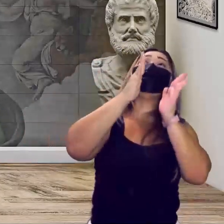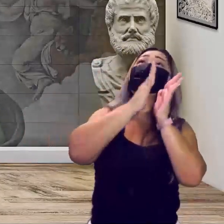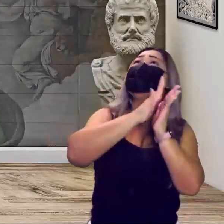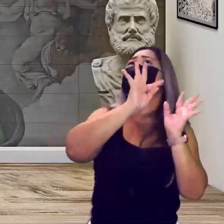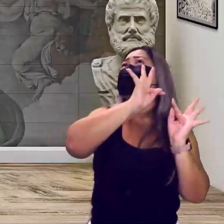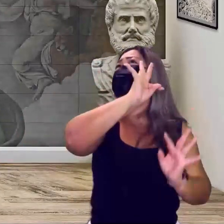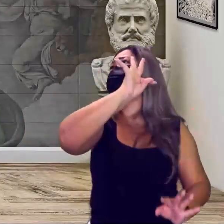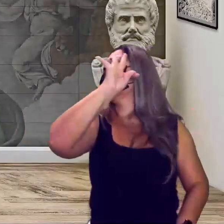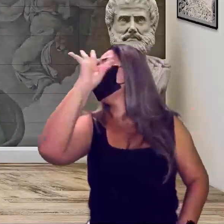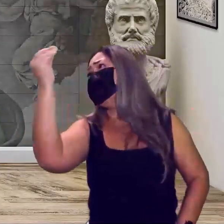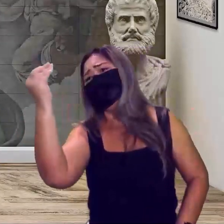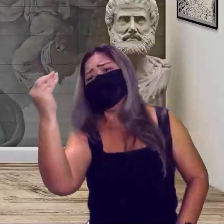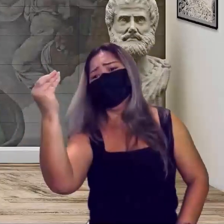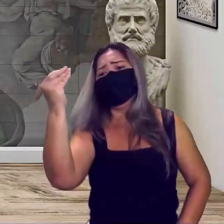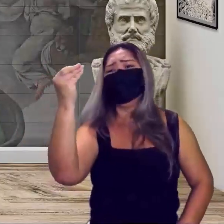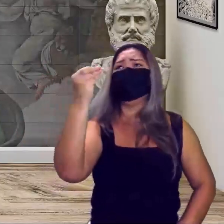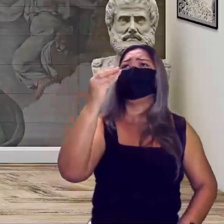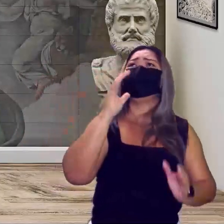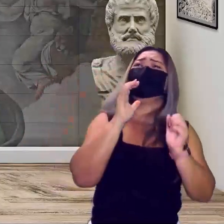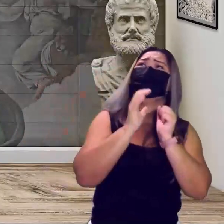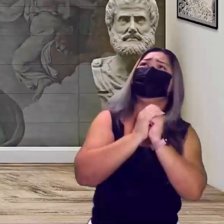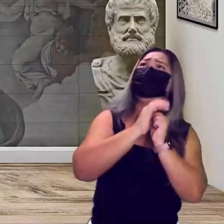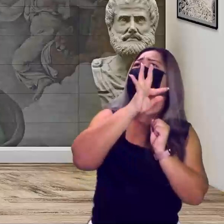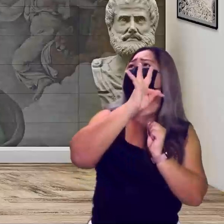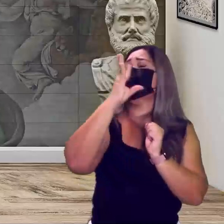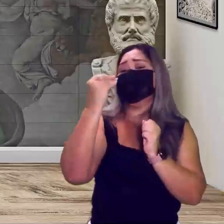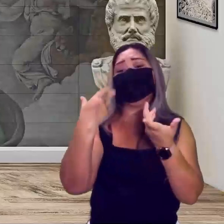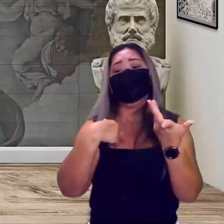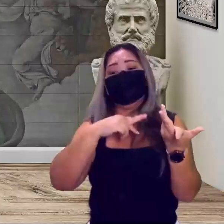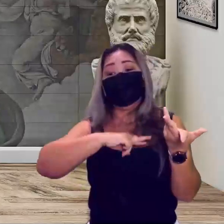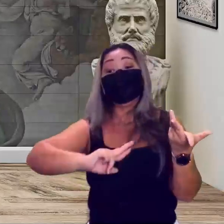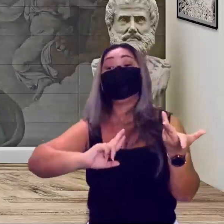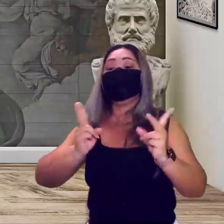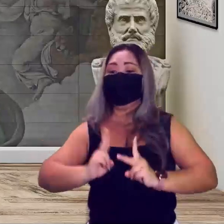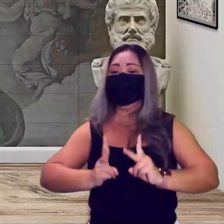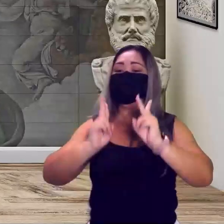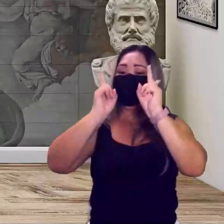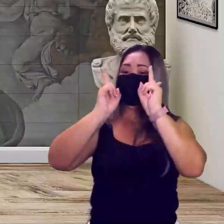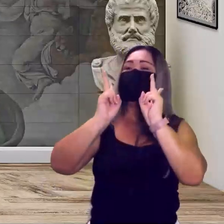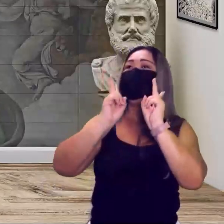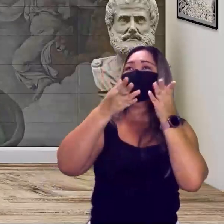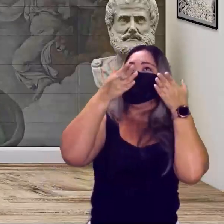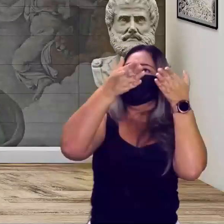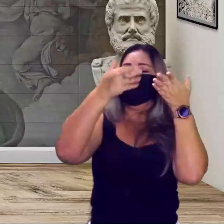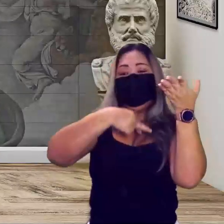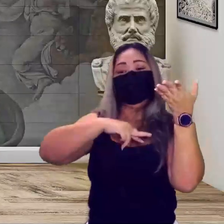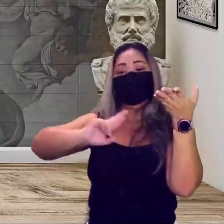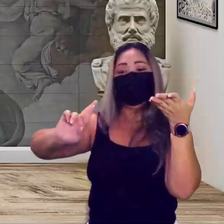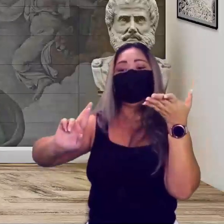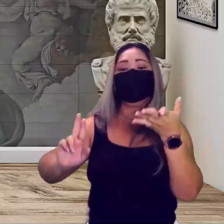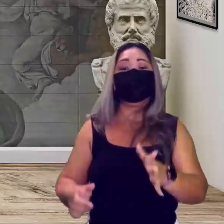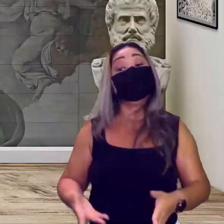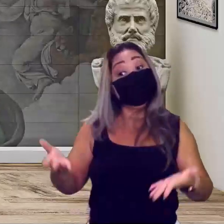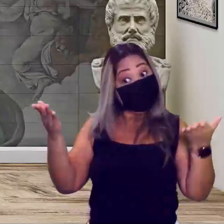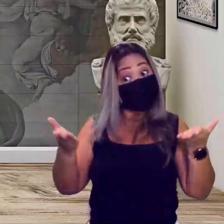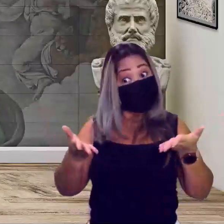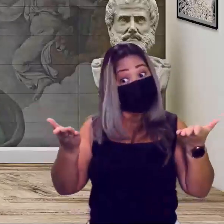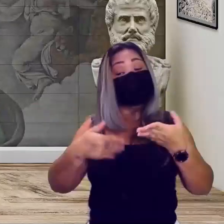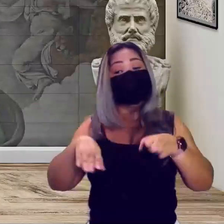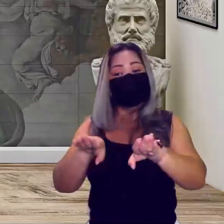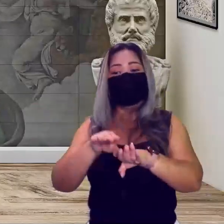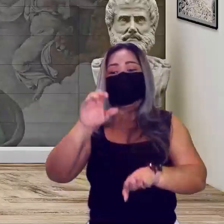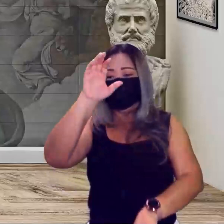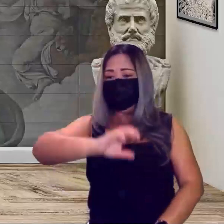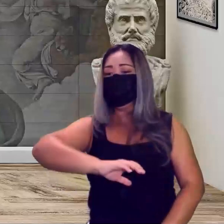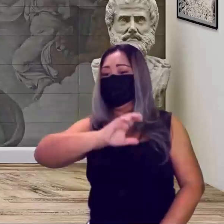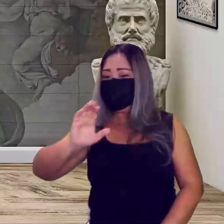Imagine, né? Você ter várias cultuações de religião, mas valorizavam muito a questão da religião. Hoje também, enquanto